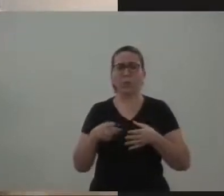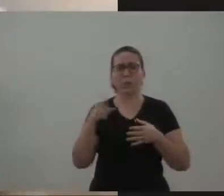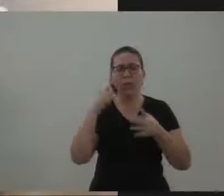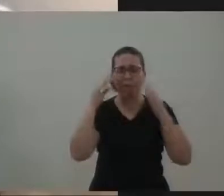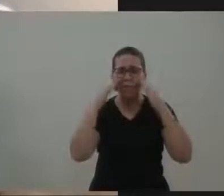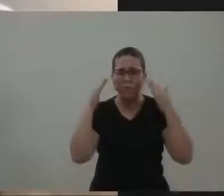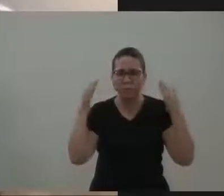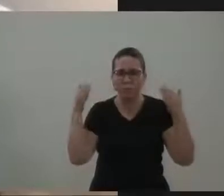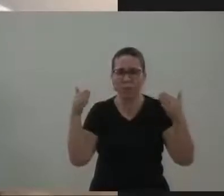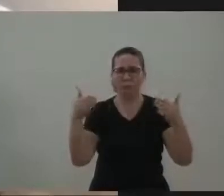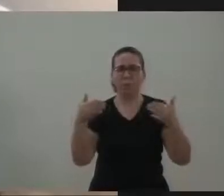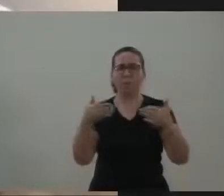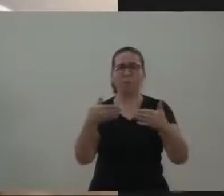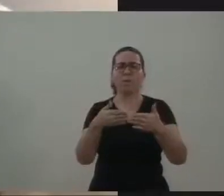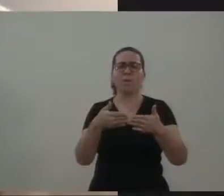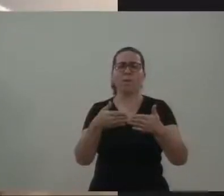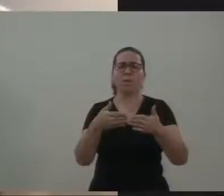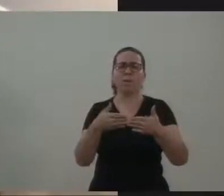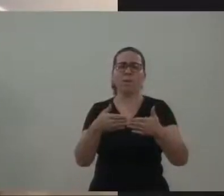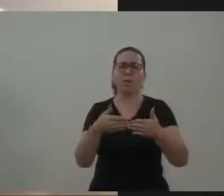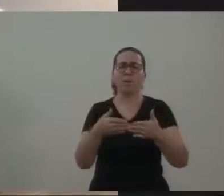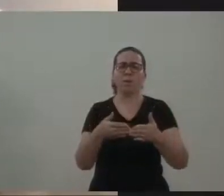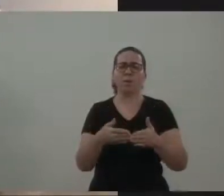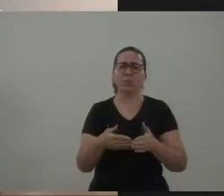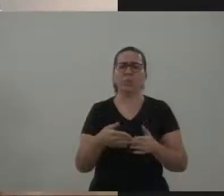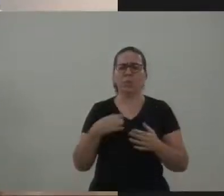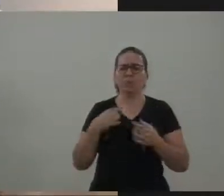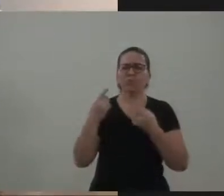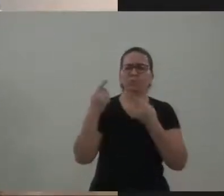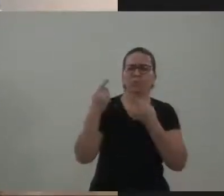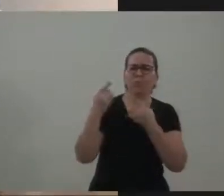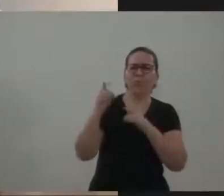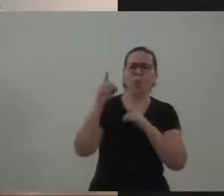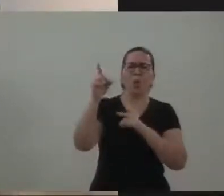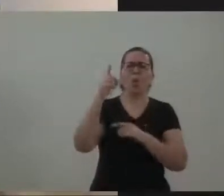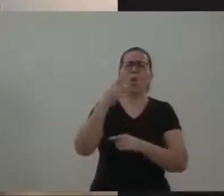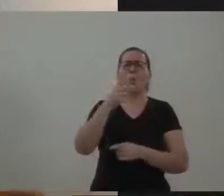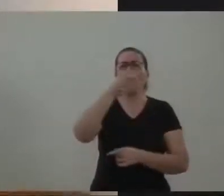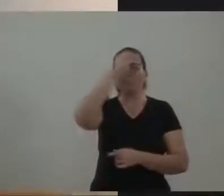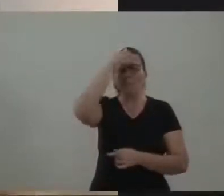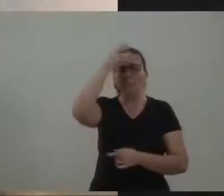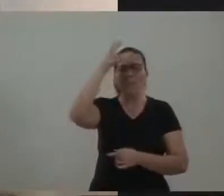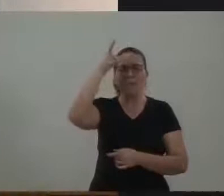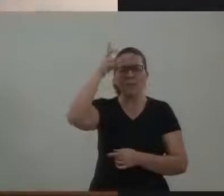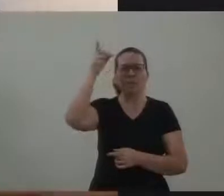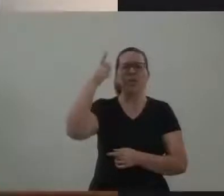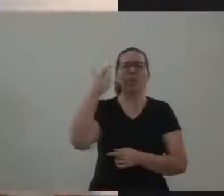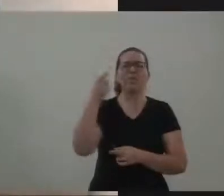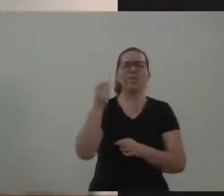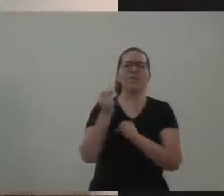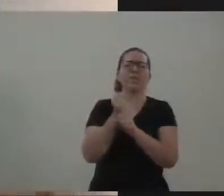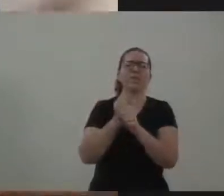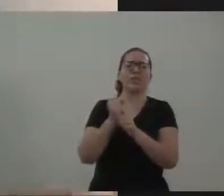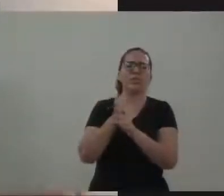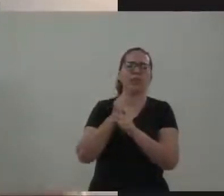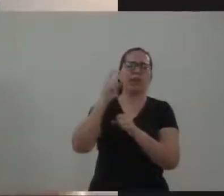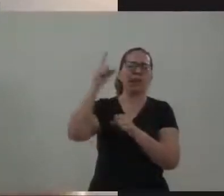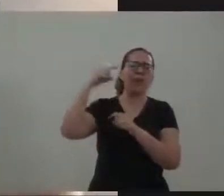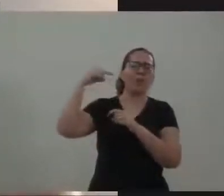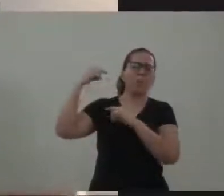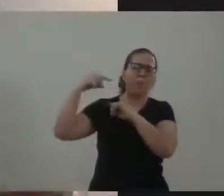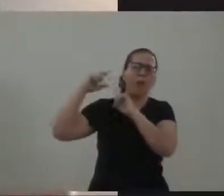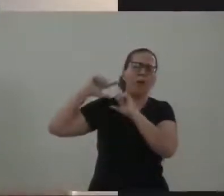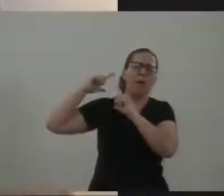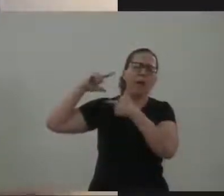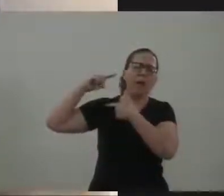focados, né? Contra um governo que querendo ou não, é mais de 20 anos, é um ciclo. Acho que esse ciclo